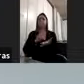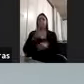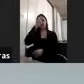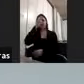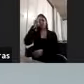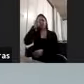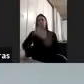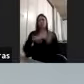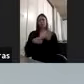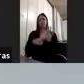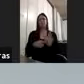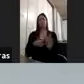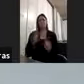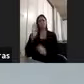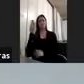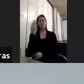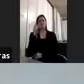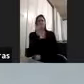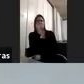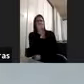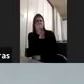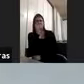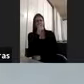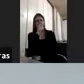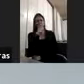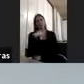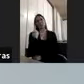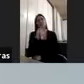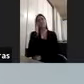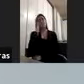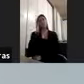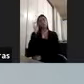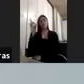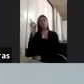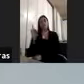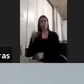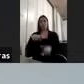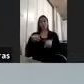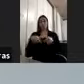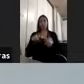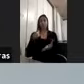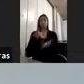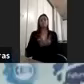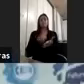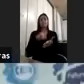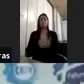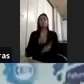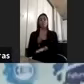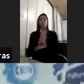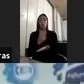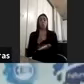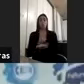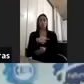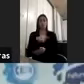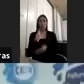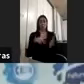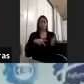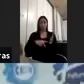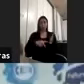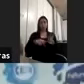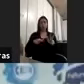É claro, o sindicato não vai dispor de direitos dos trabalhadores. Agora, o sindicato nunca se recusou a poder